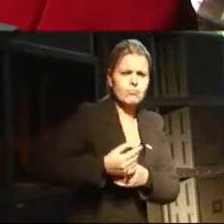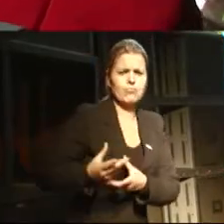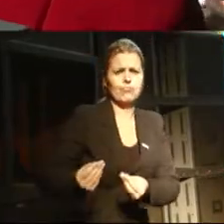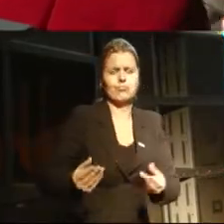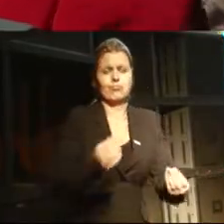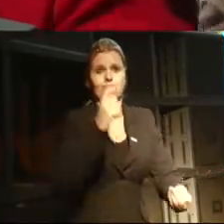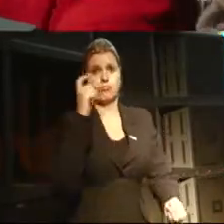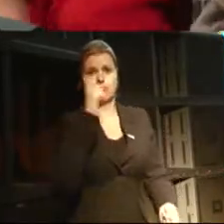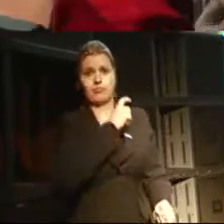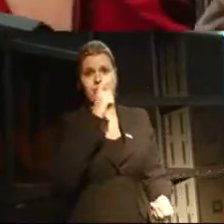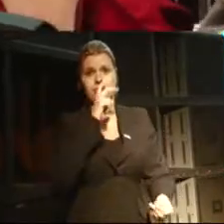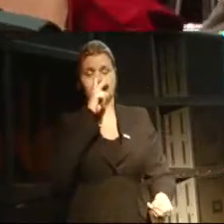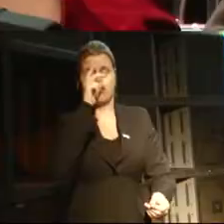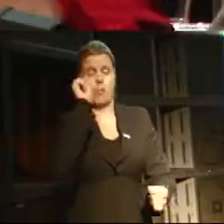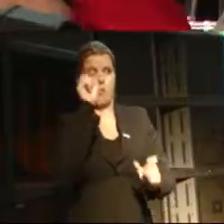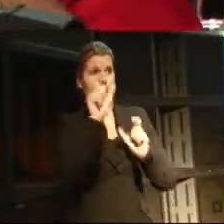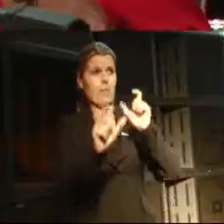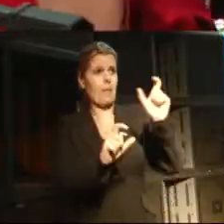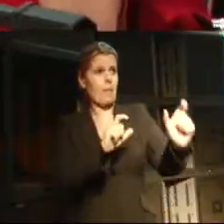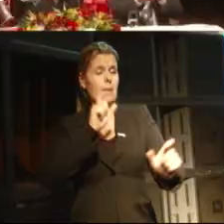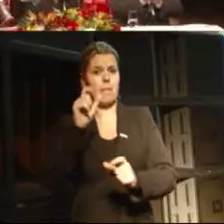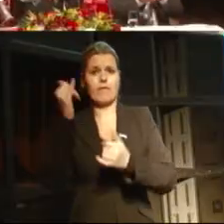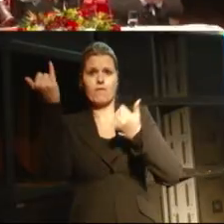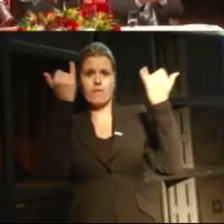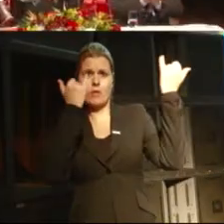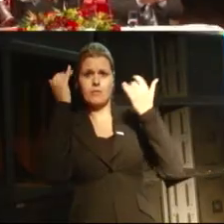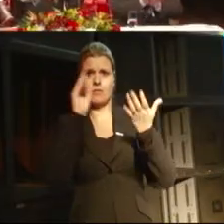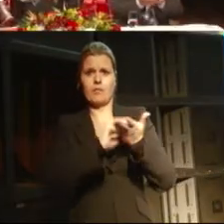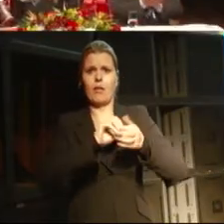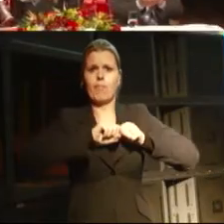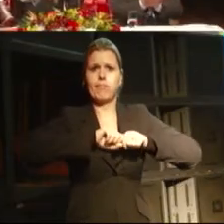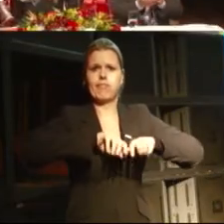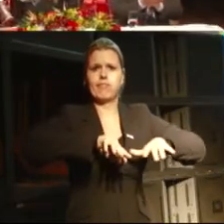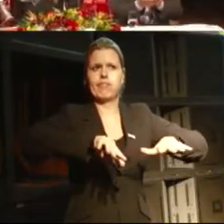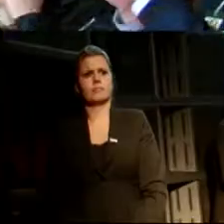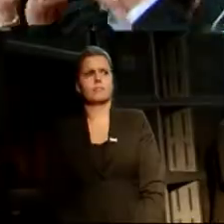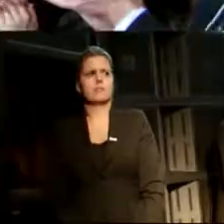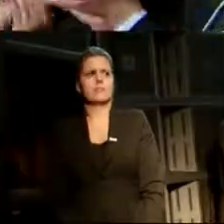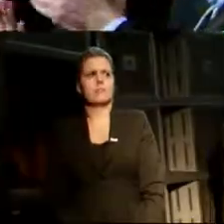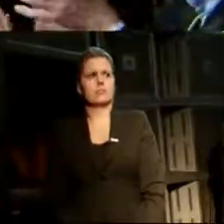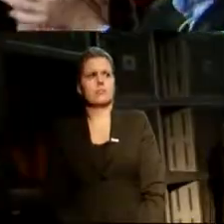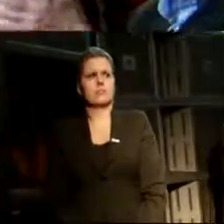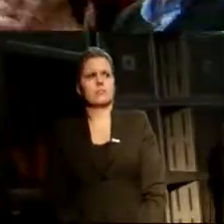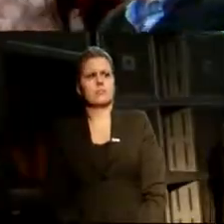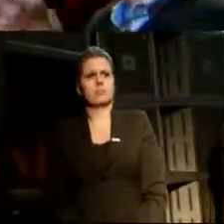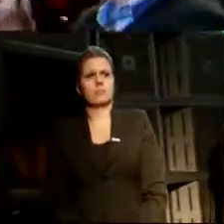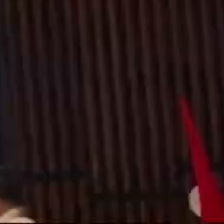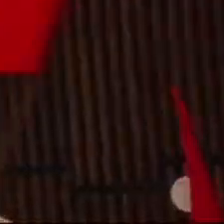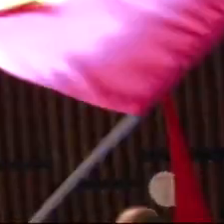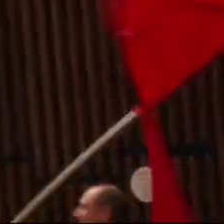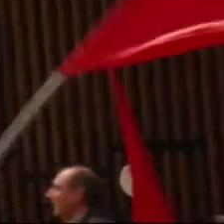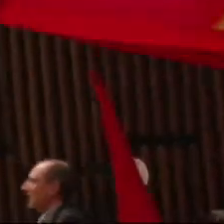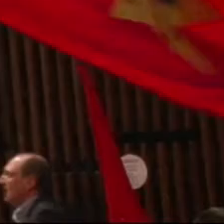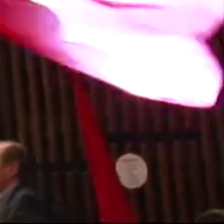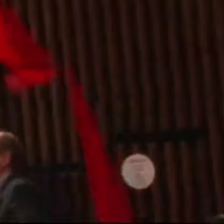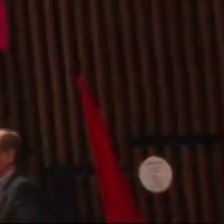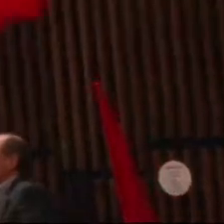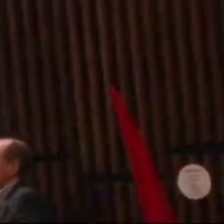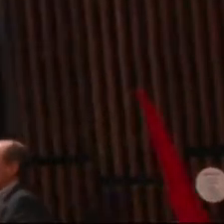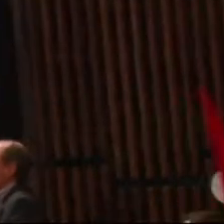mentira e desafios informação semeada pelo país e